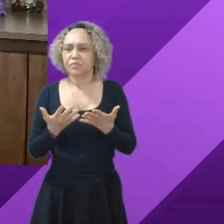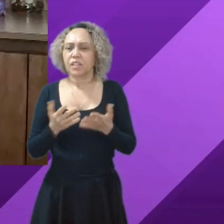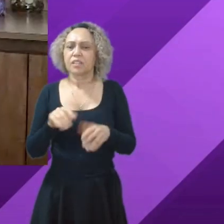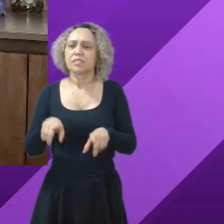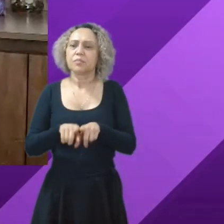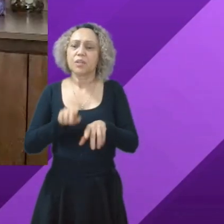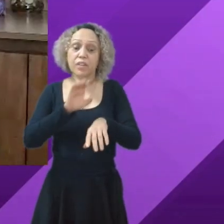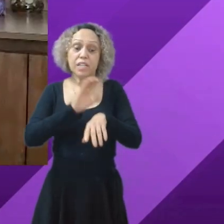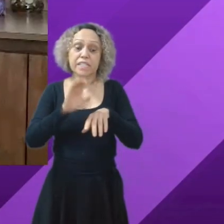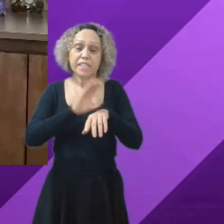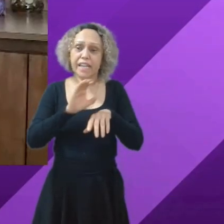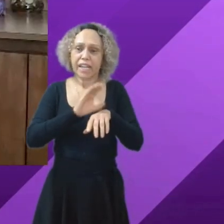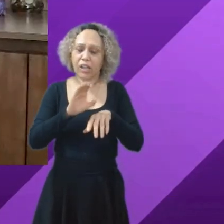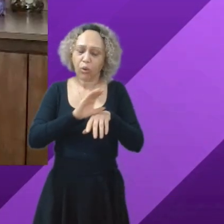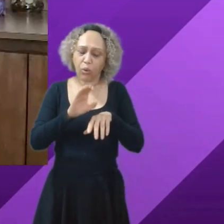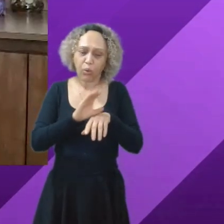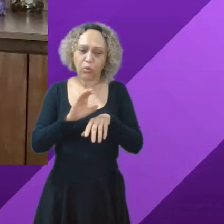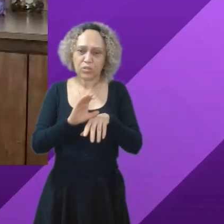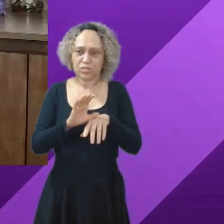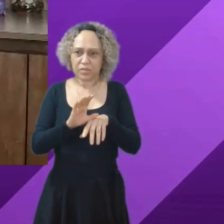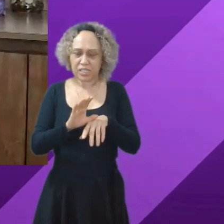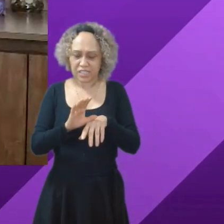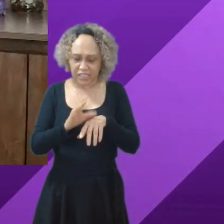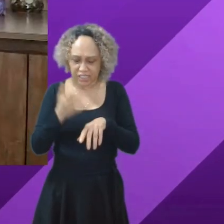muito feliz com esse projeto, né?